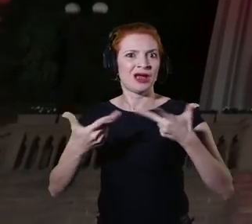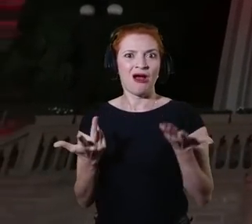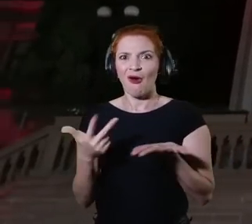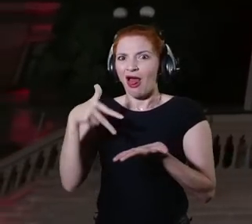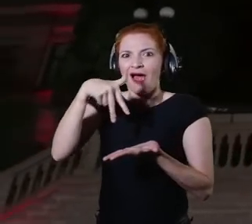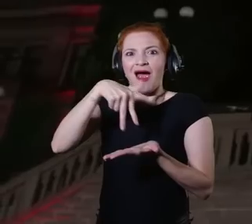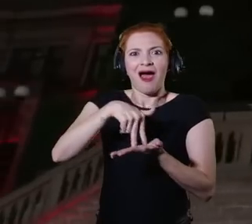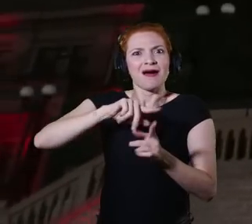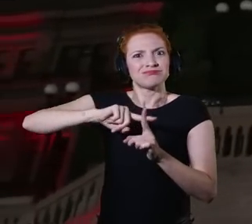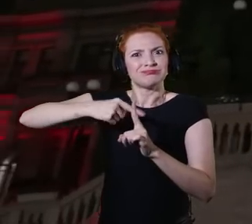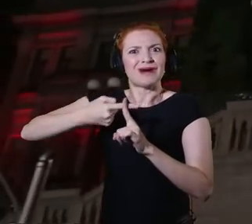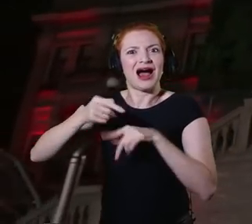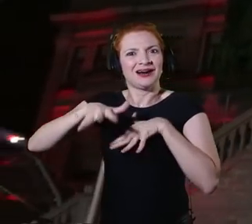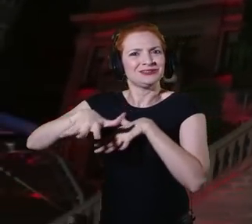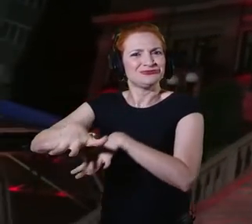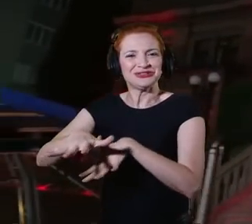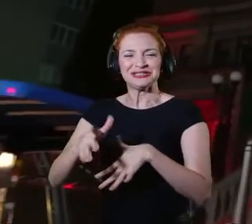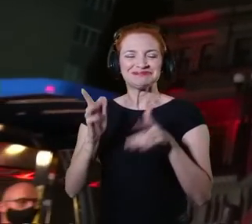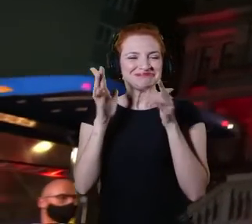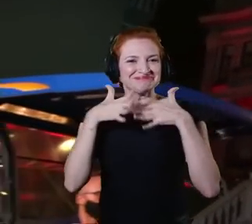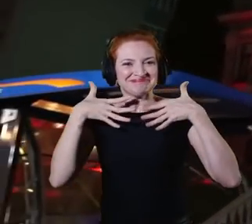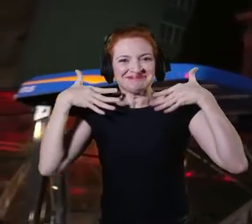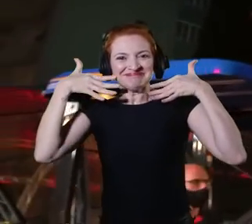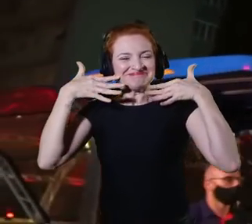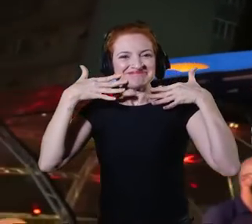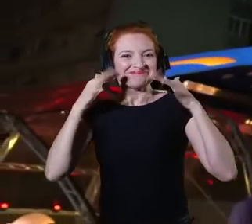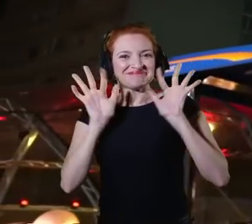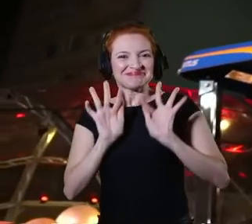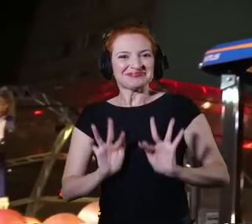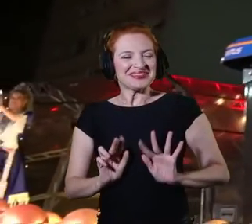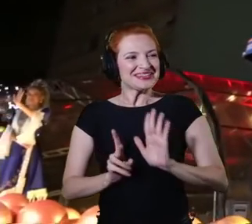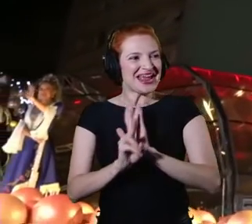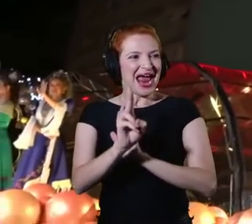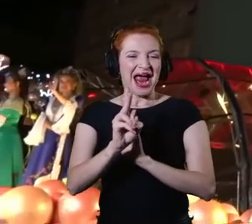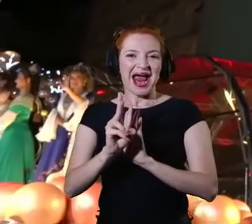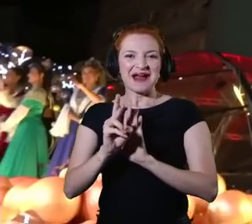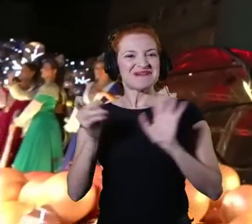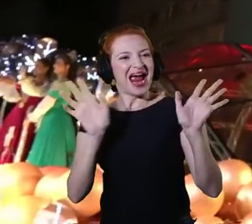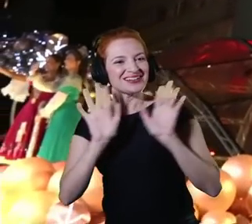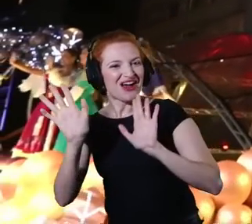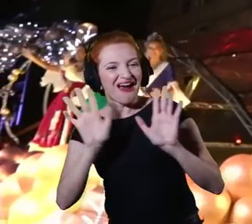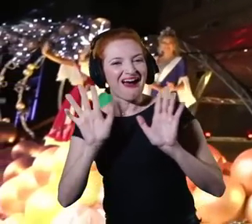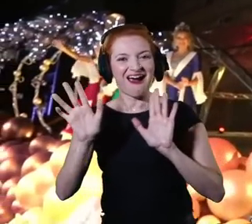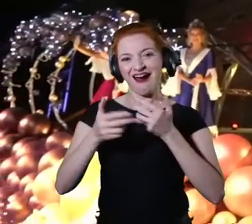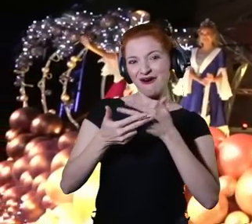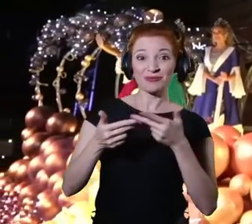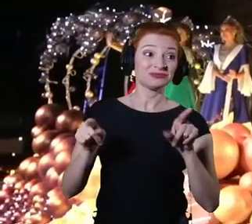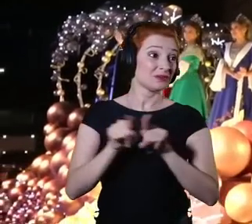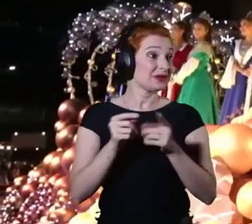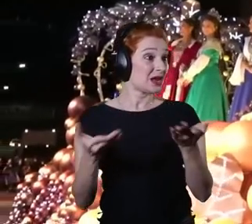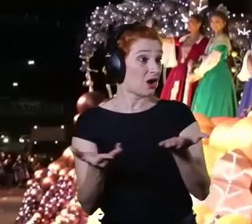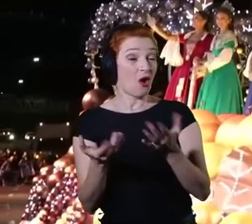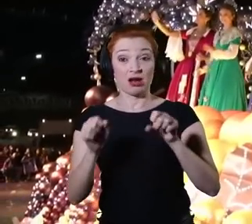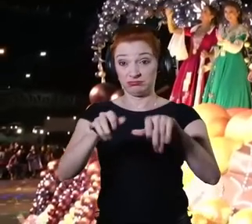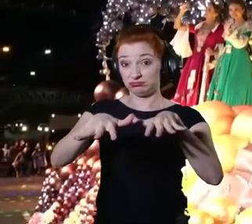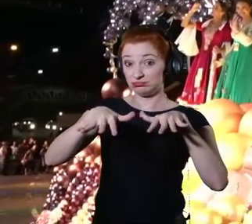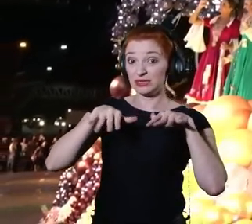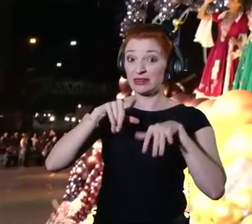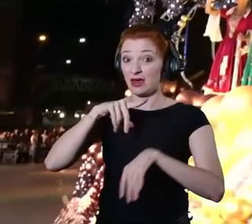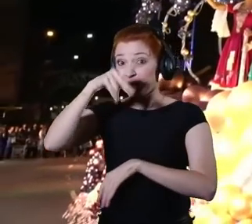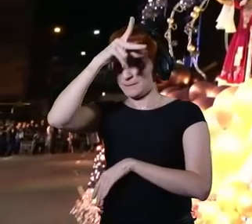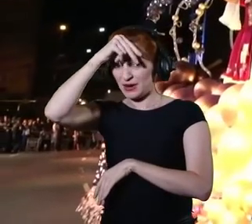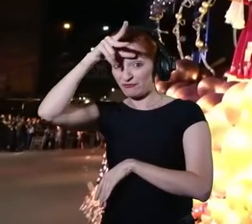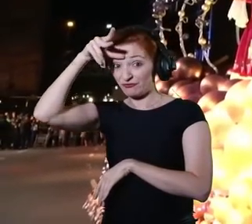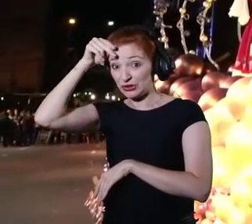mais um desfile, muito carisma, dando tchau para a comunidade. Vejo também na nossa plateia hoje o prefeito de Caxias do Sul, Adiló de